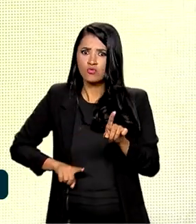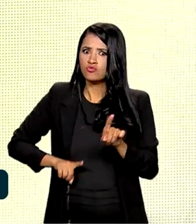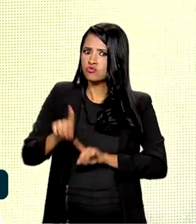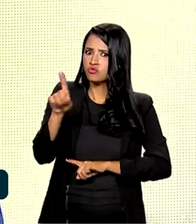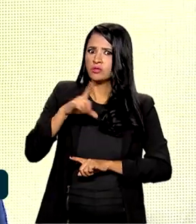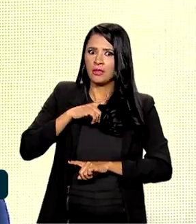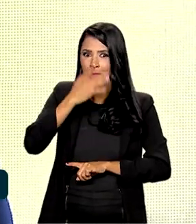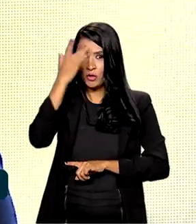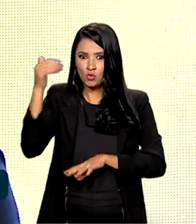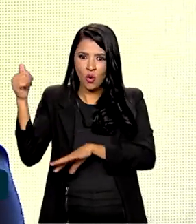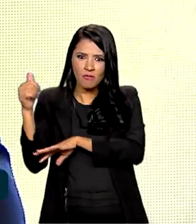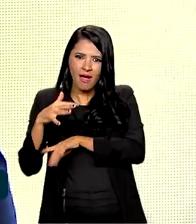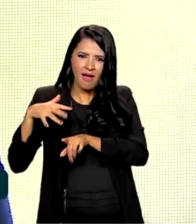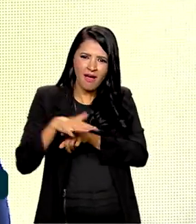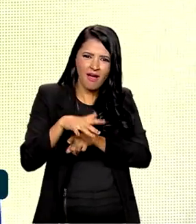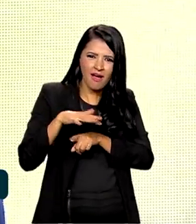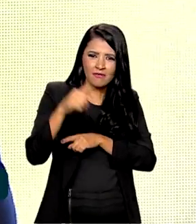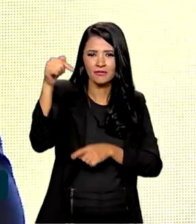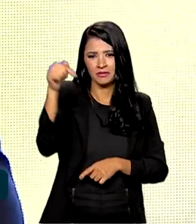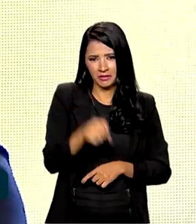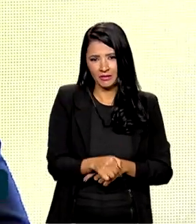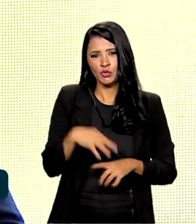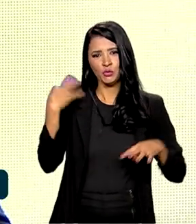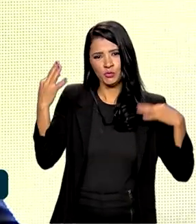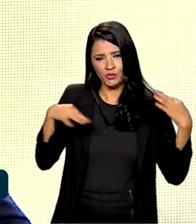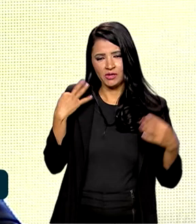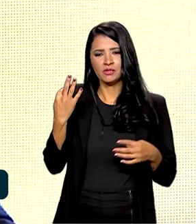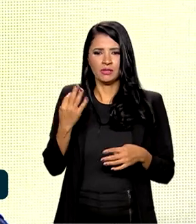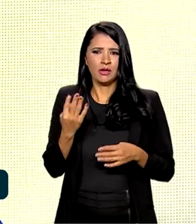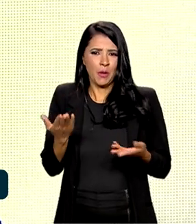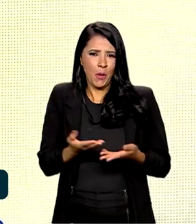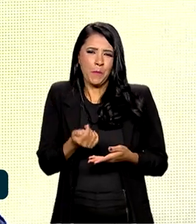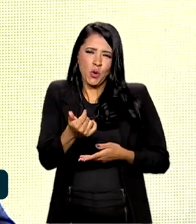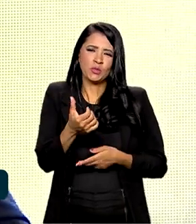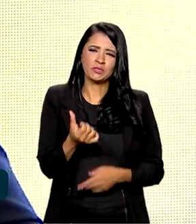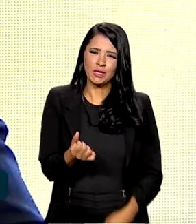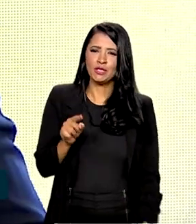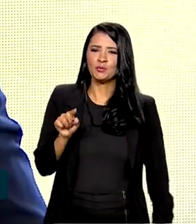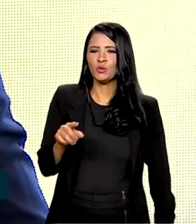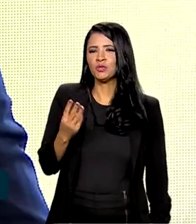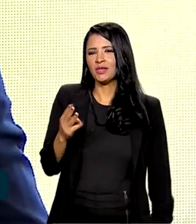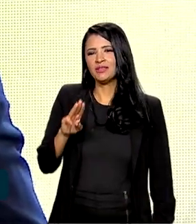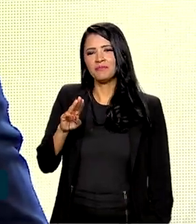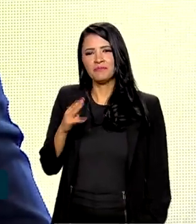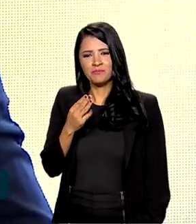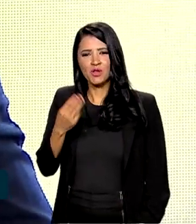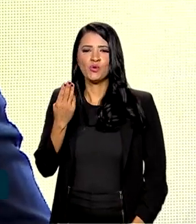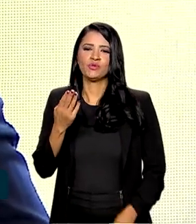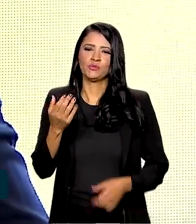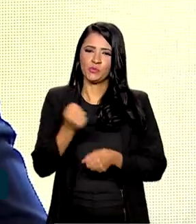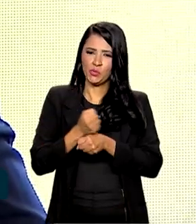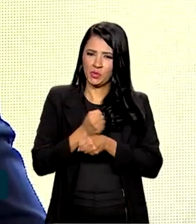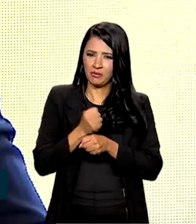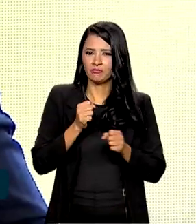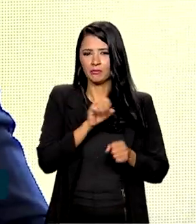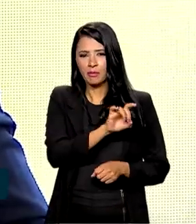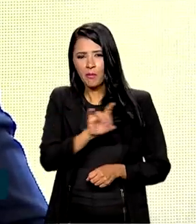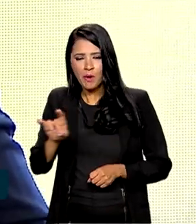de turistas estrangeiros para muito além dos atuais 6,3 milhões por ano. Por